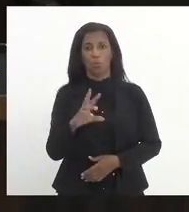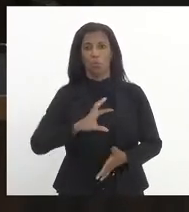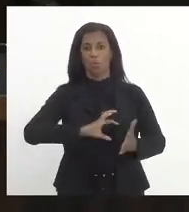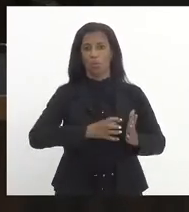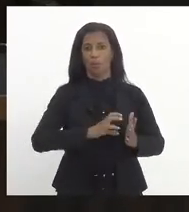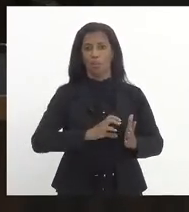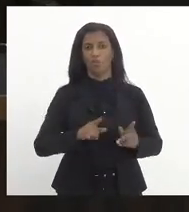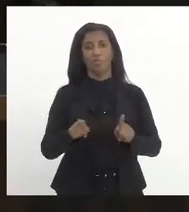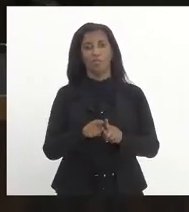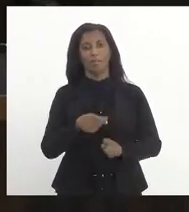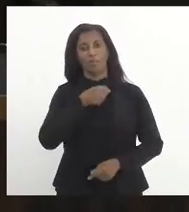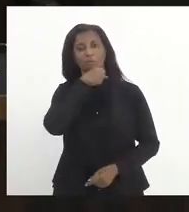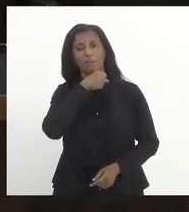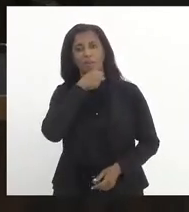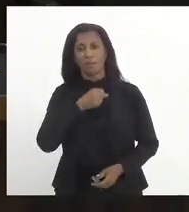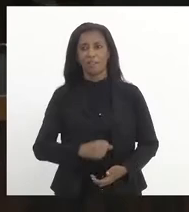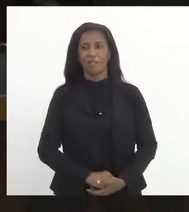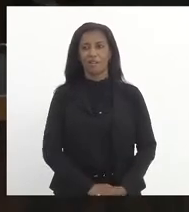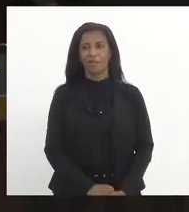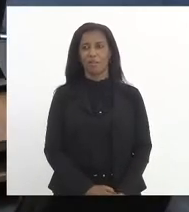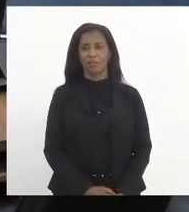do velho.